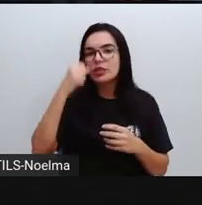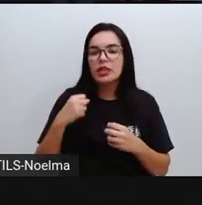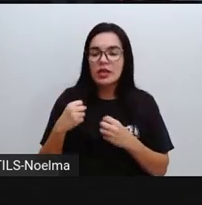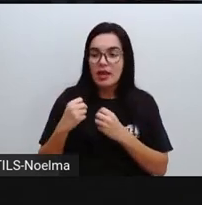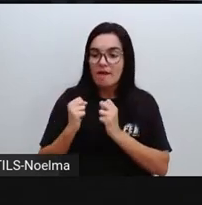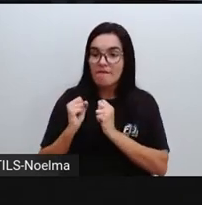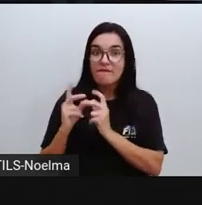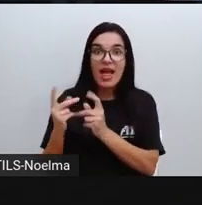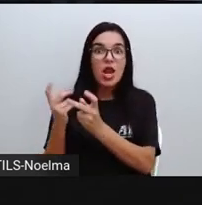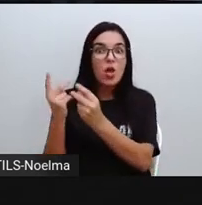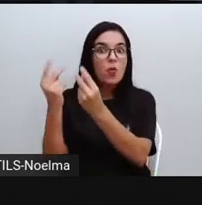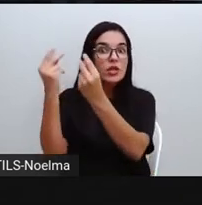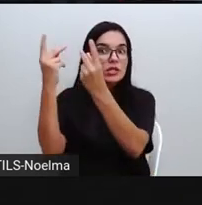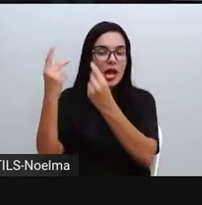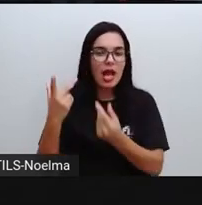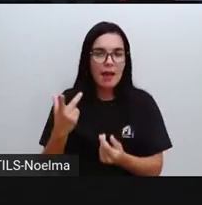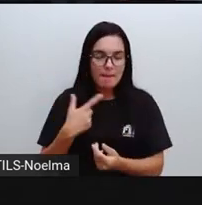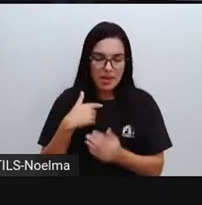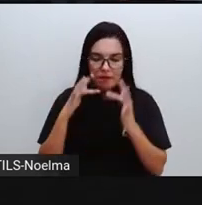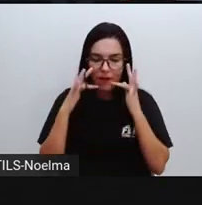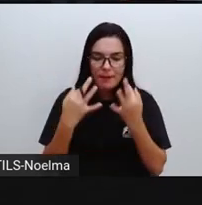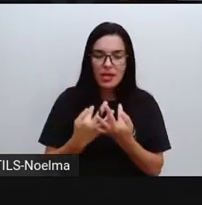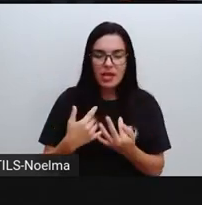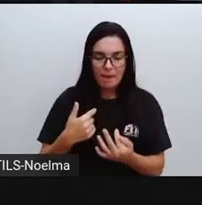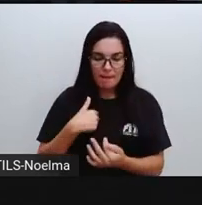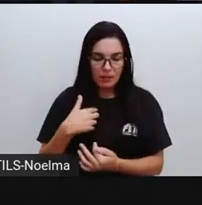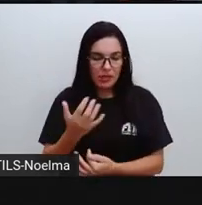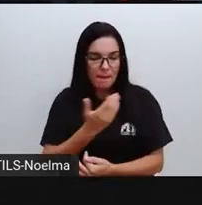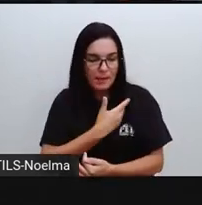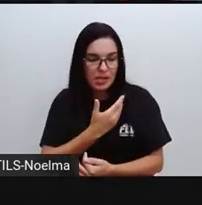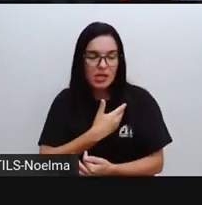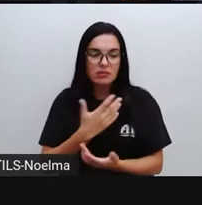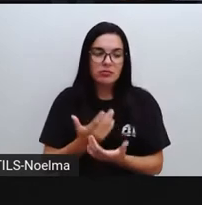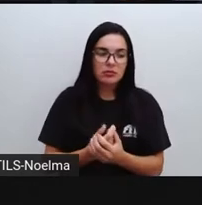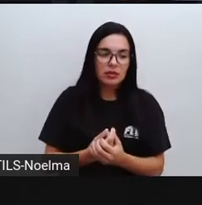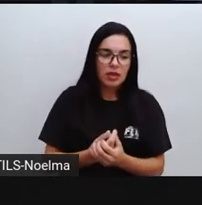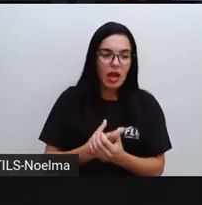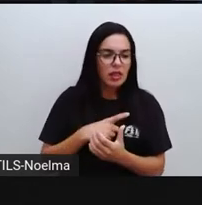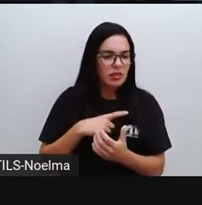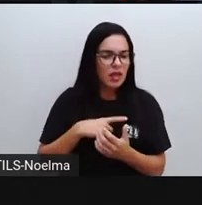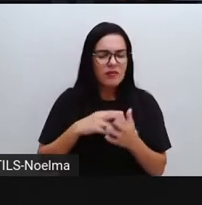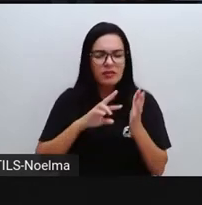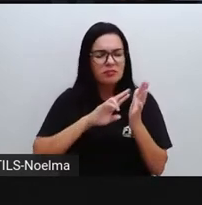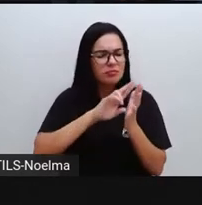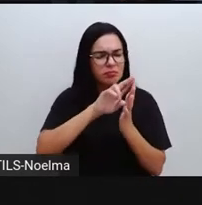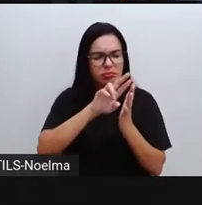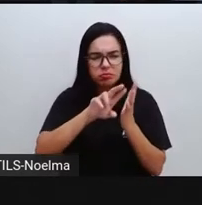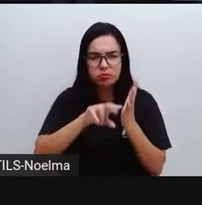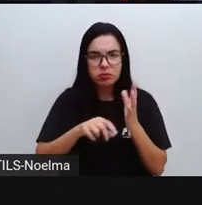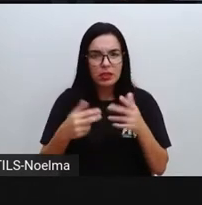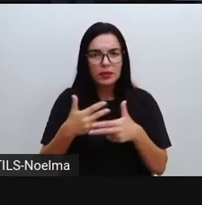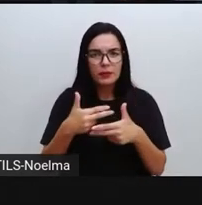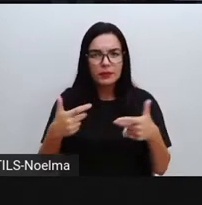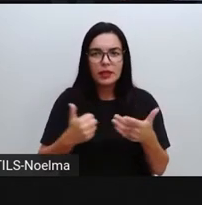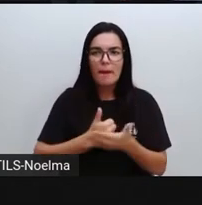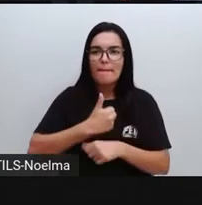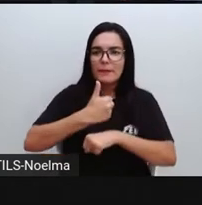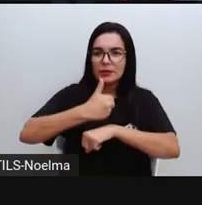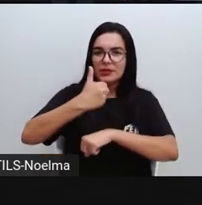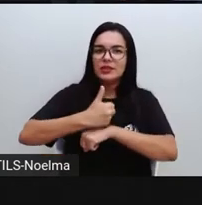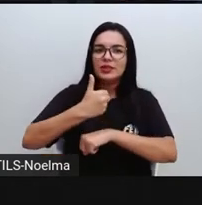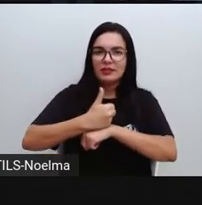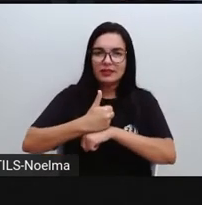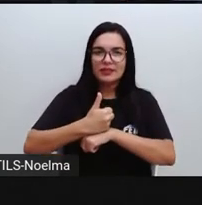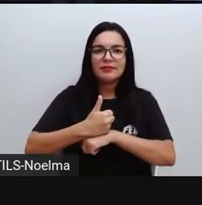família, aos meus amigos. Então, nós tivemos aí várias coisas positivas também que marcaram